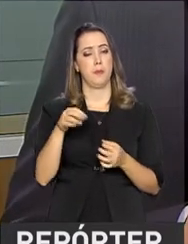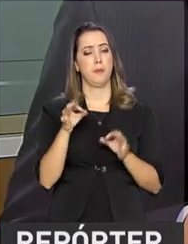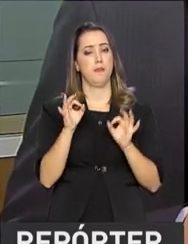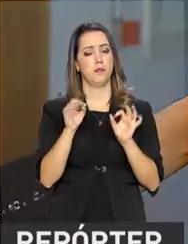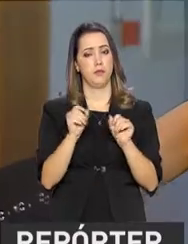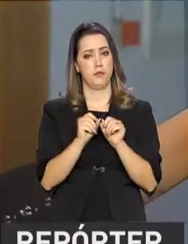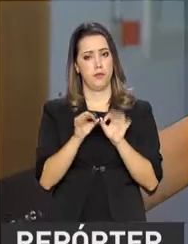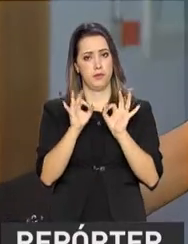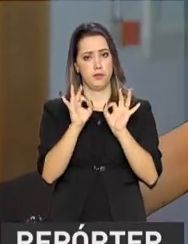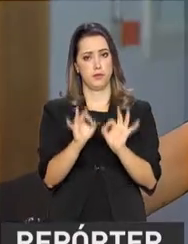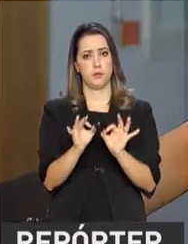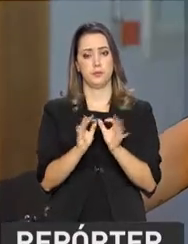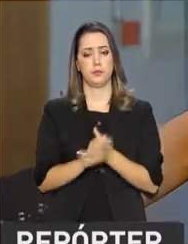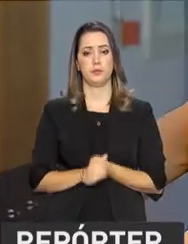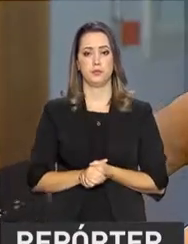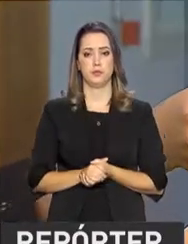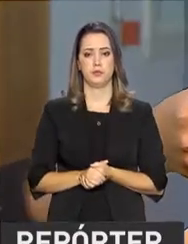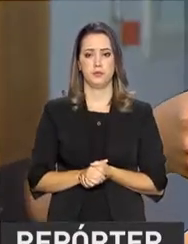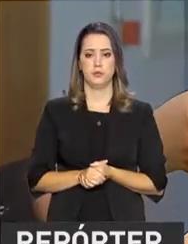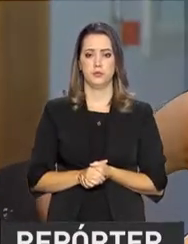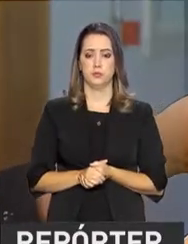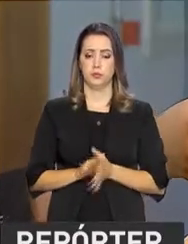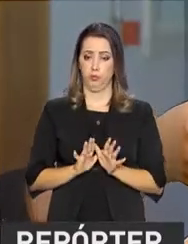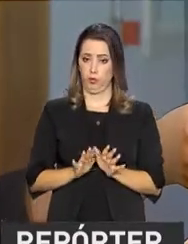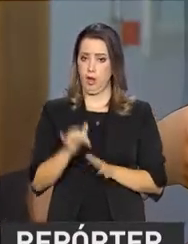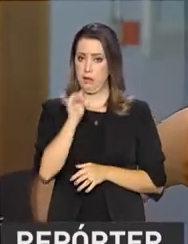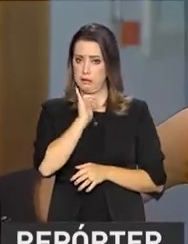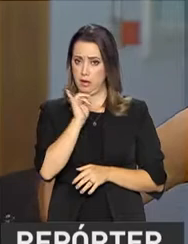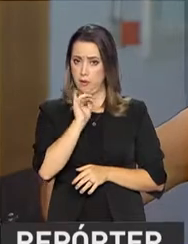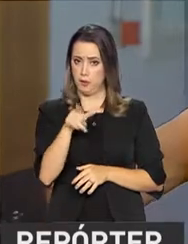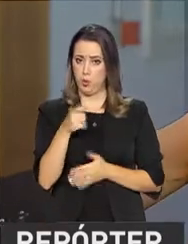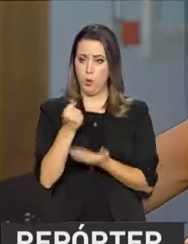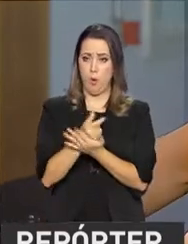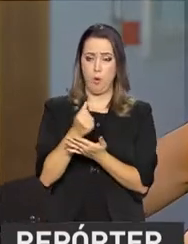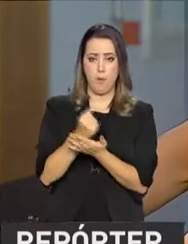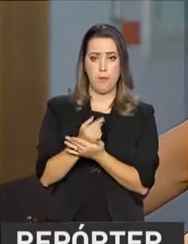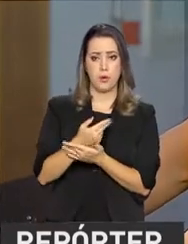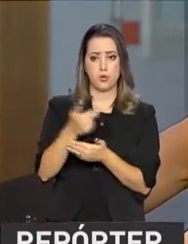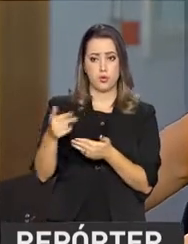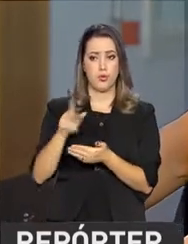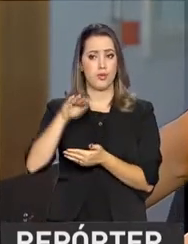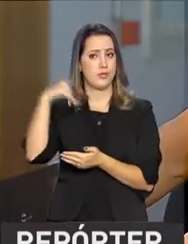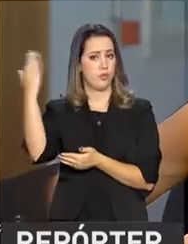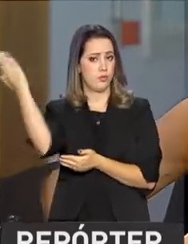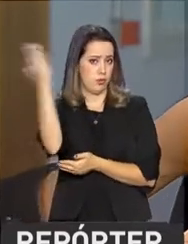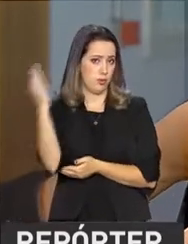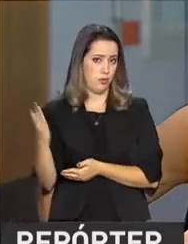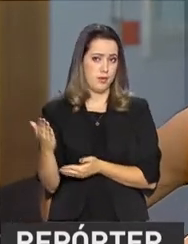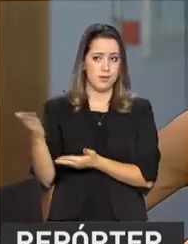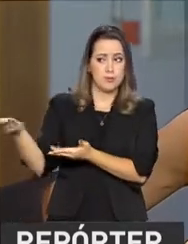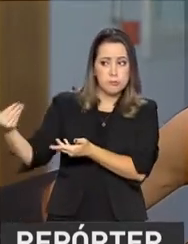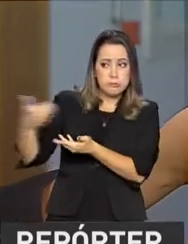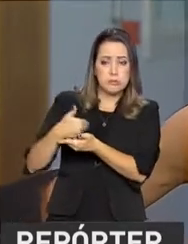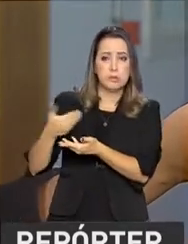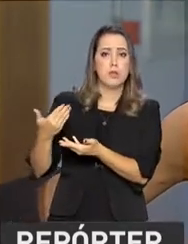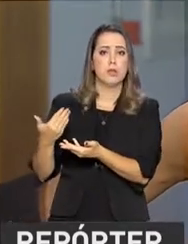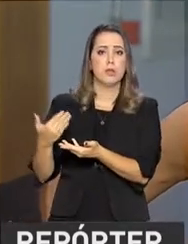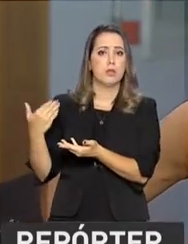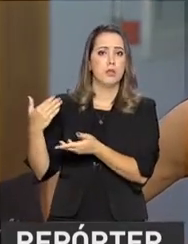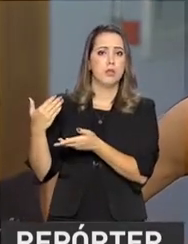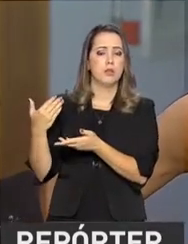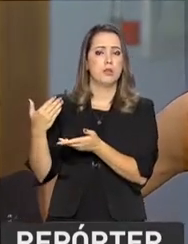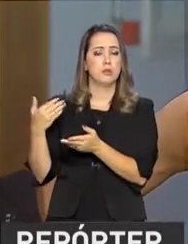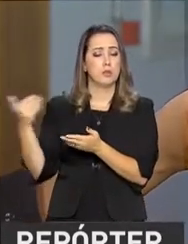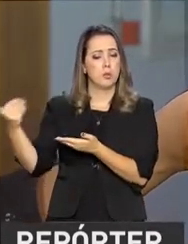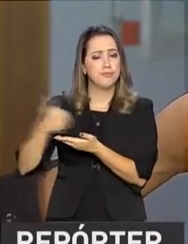prática vou dar um exemplo a importações de insumos todos sabem o quanto é burocratizado a importação o quanto